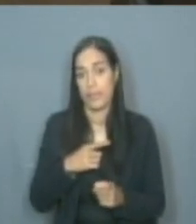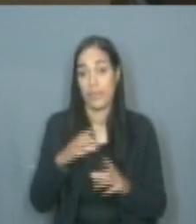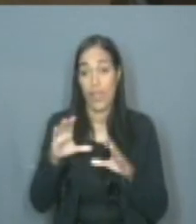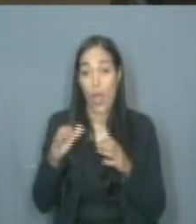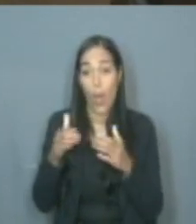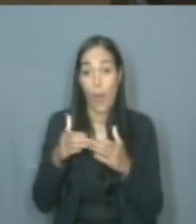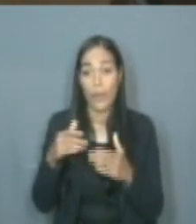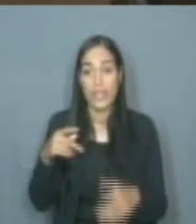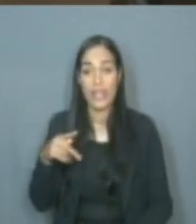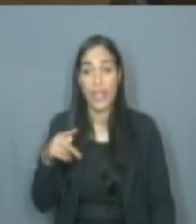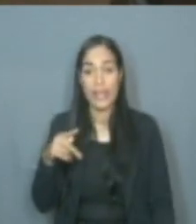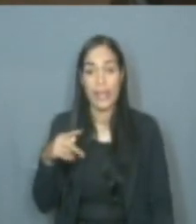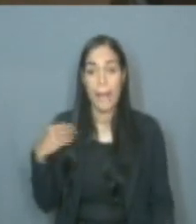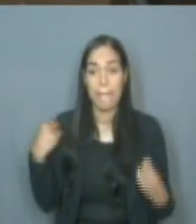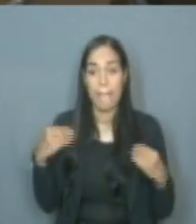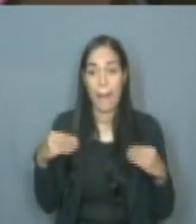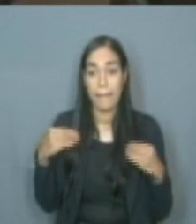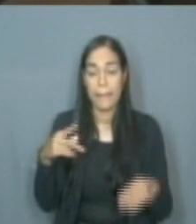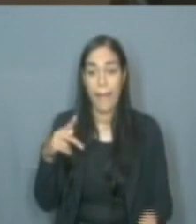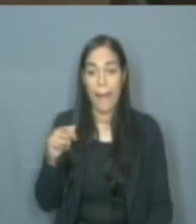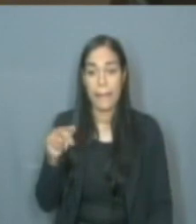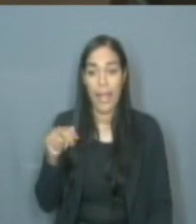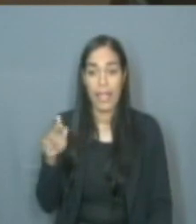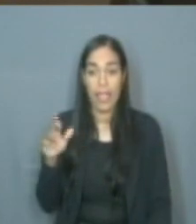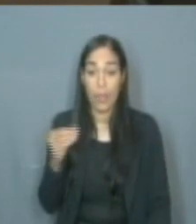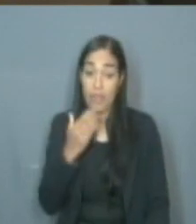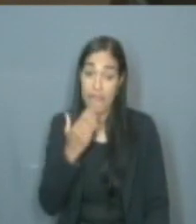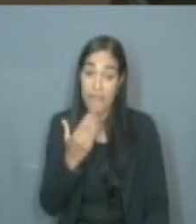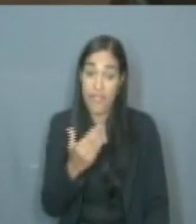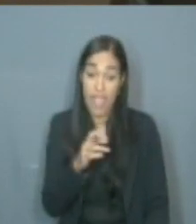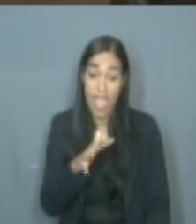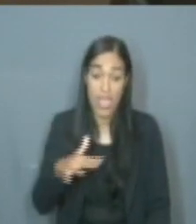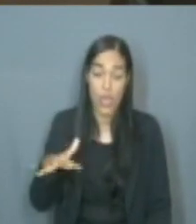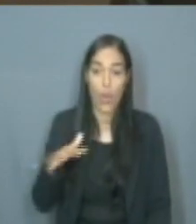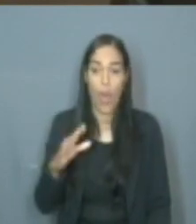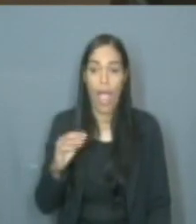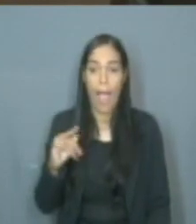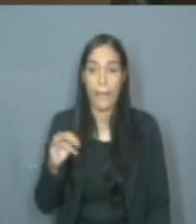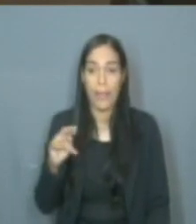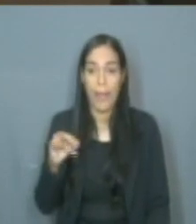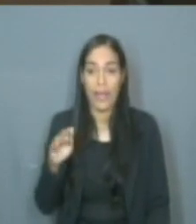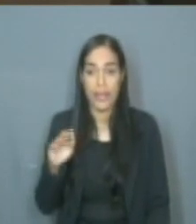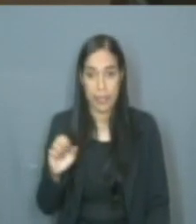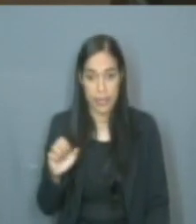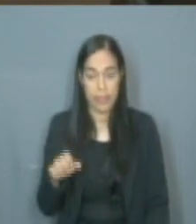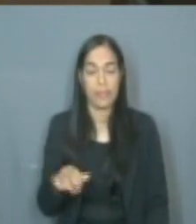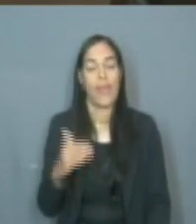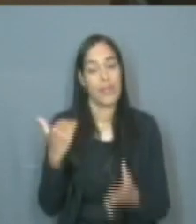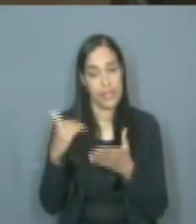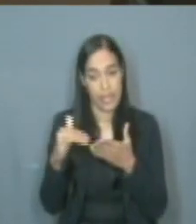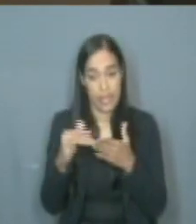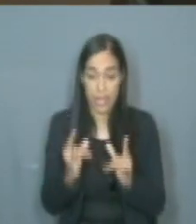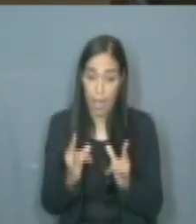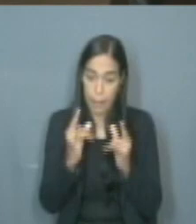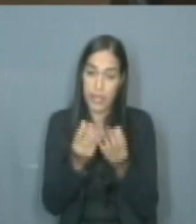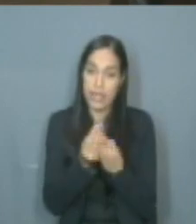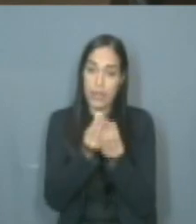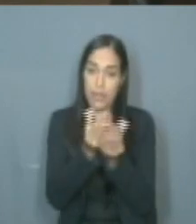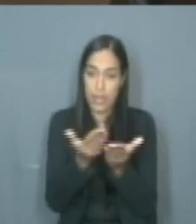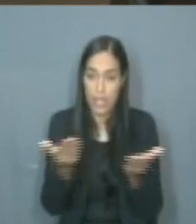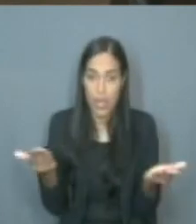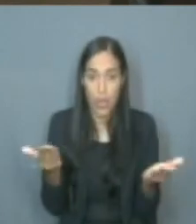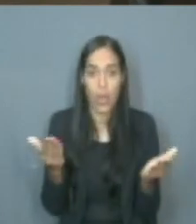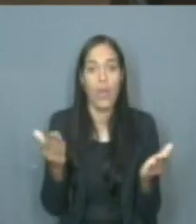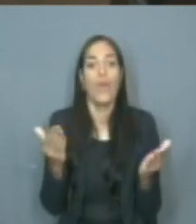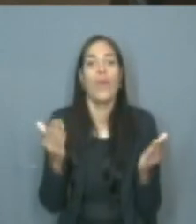do Papelão, que vivia ali às margens do rio Capibaribe. A Secretaria de Habitação fez as entregas, como eu disse,